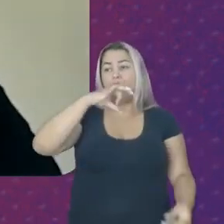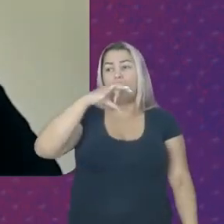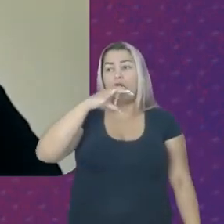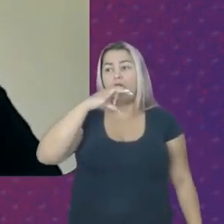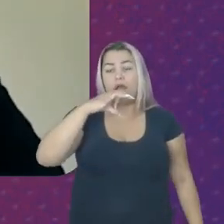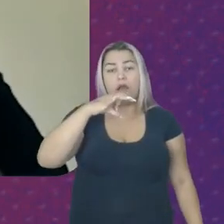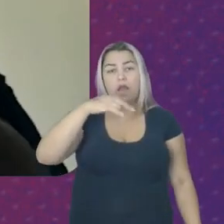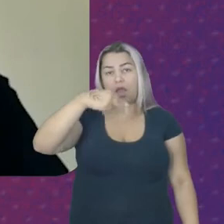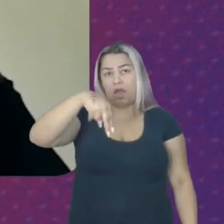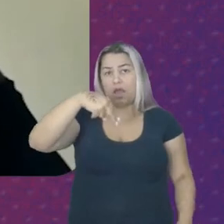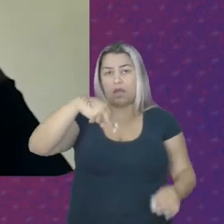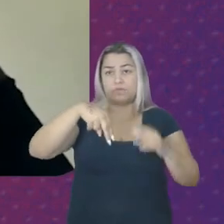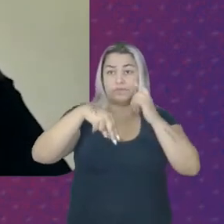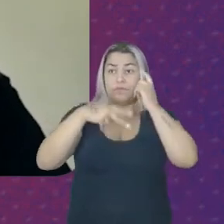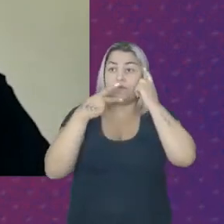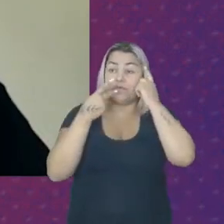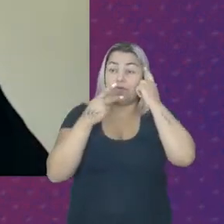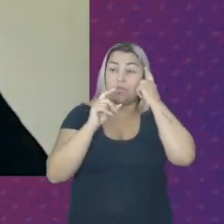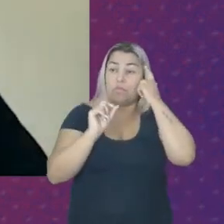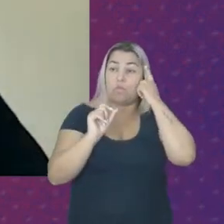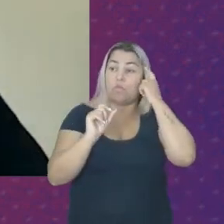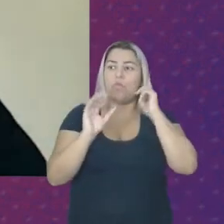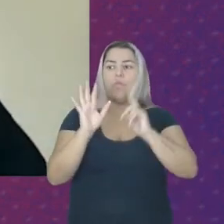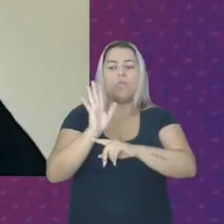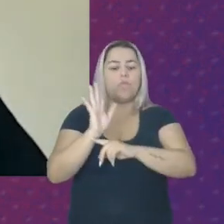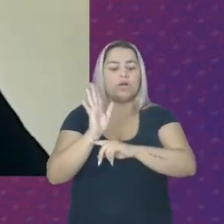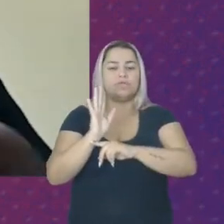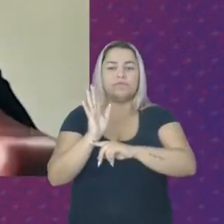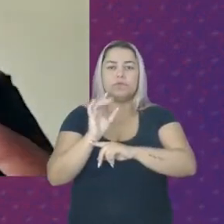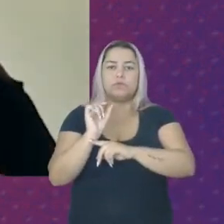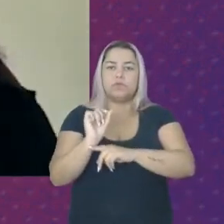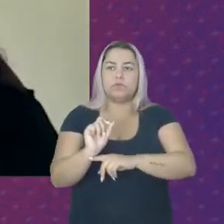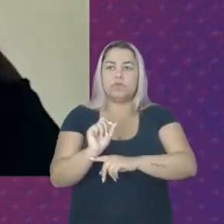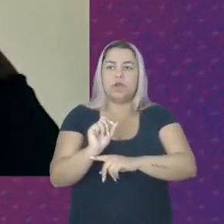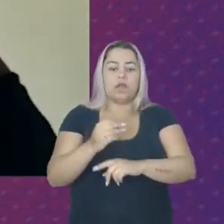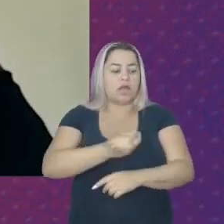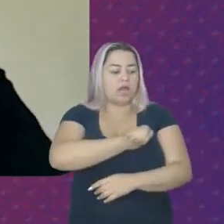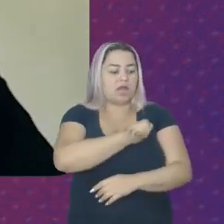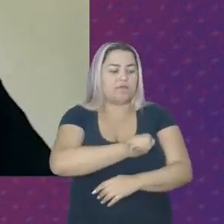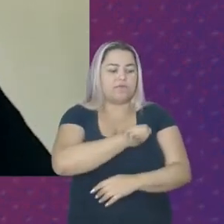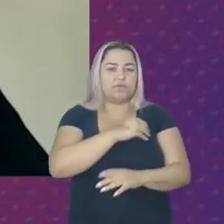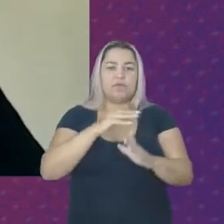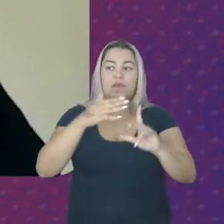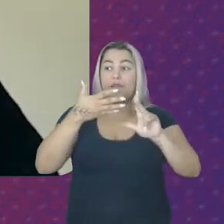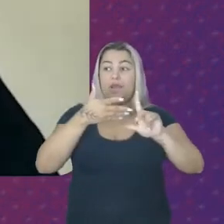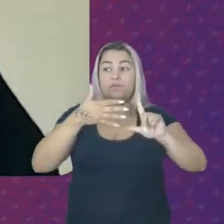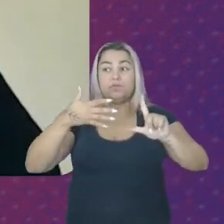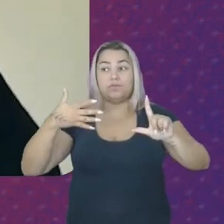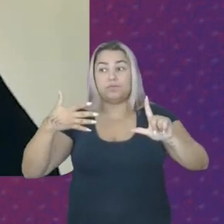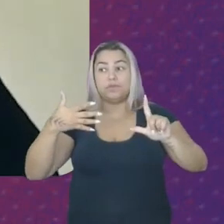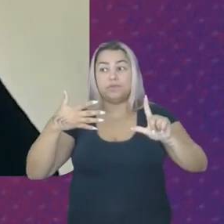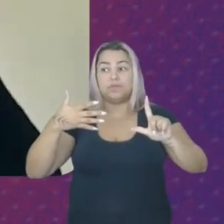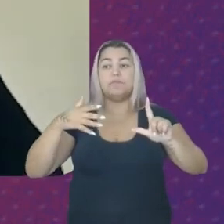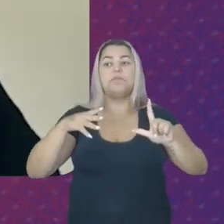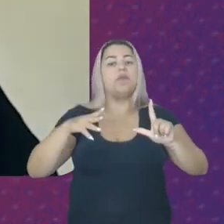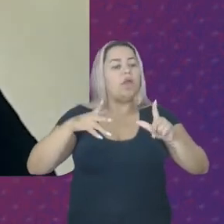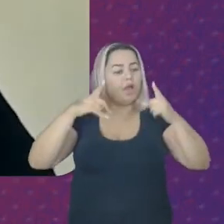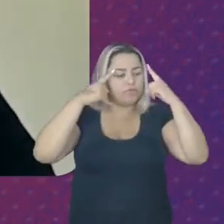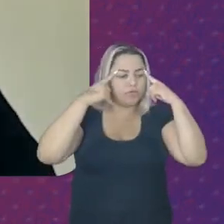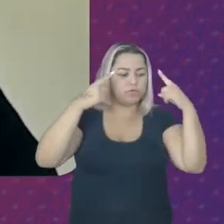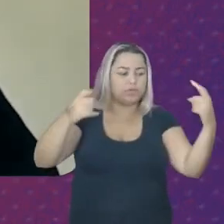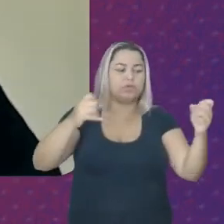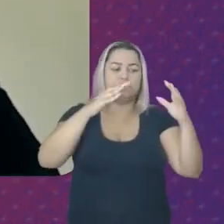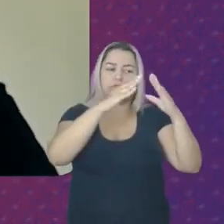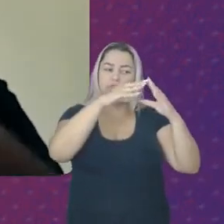está passando alguma cena que fala sobre a vida LGBT, ou que fala sobre a violência doméstica,